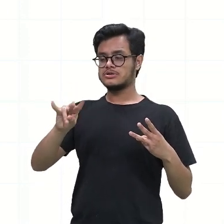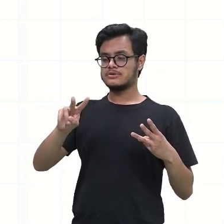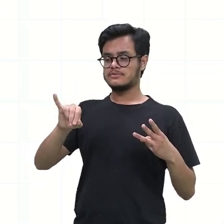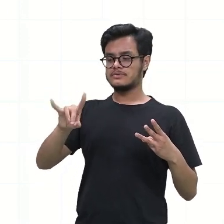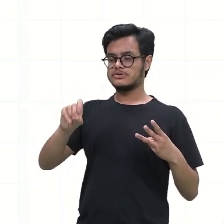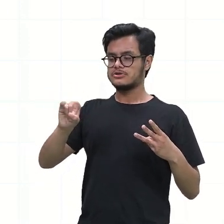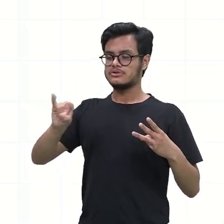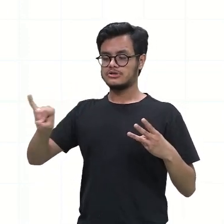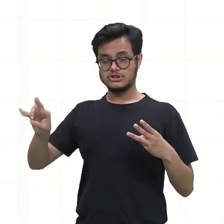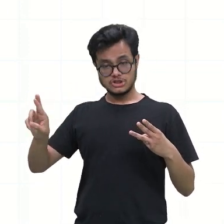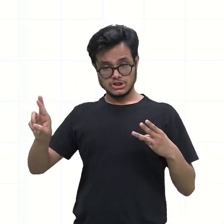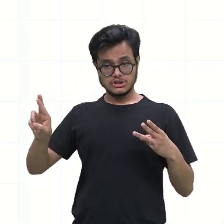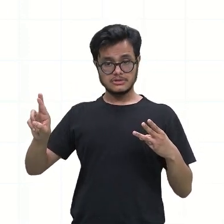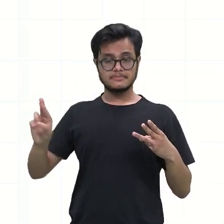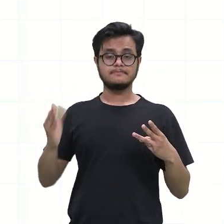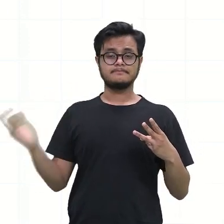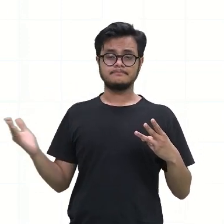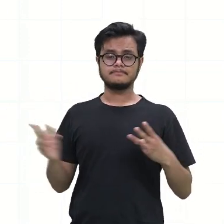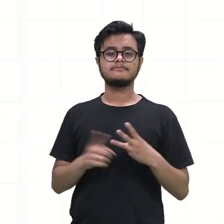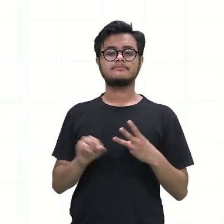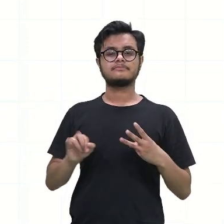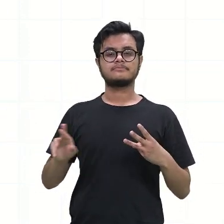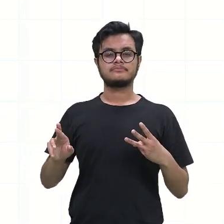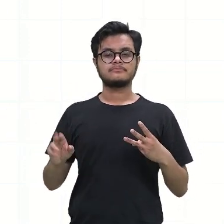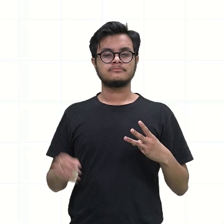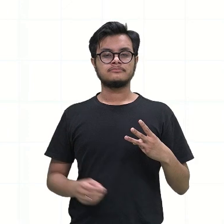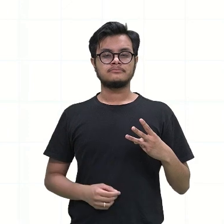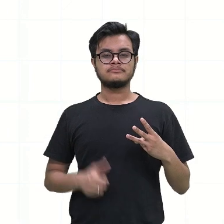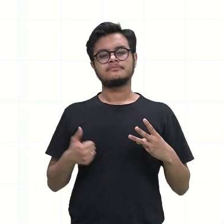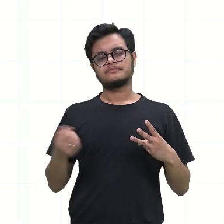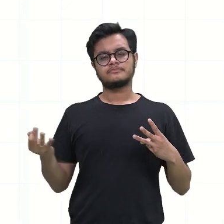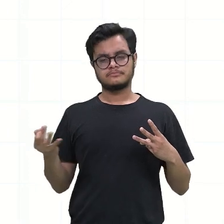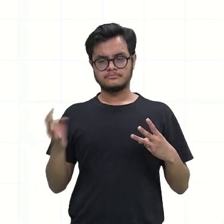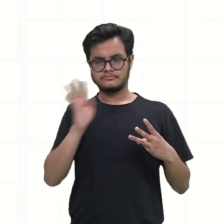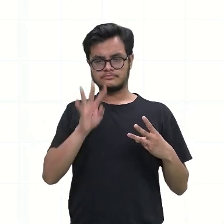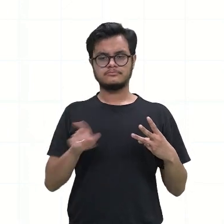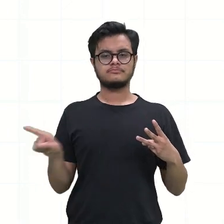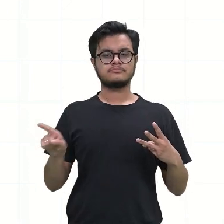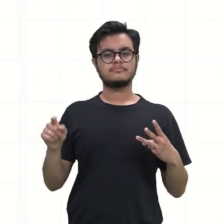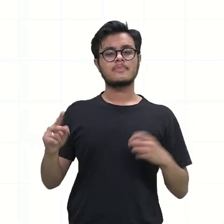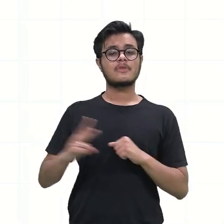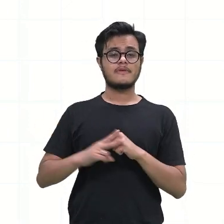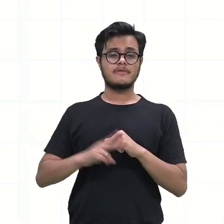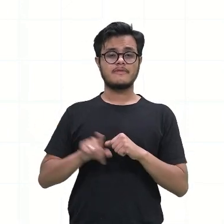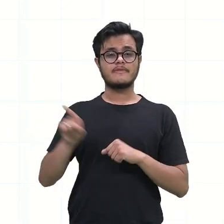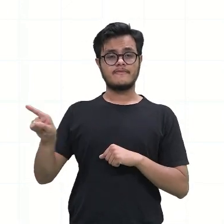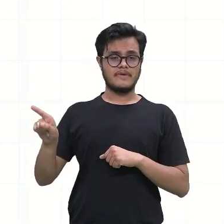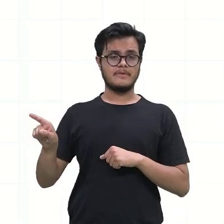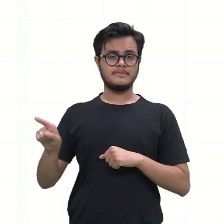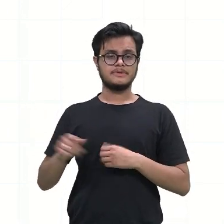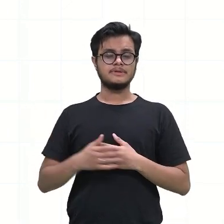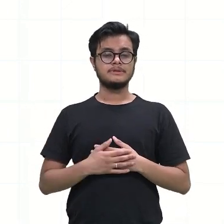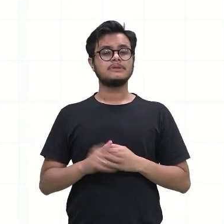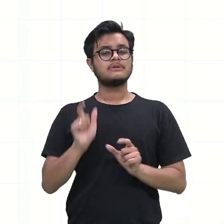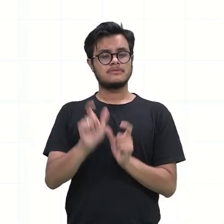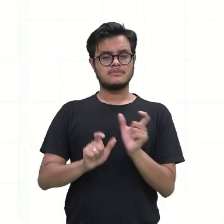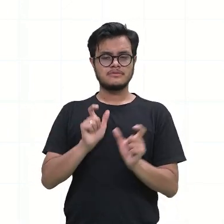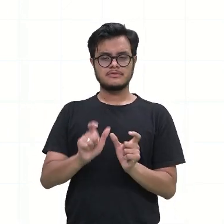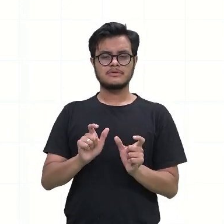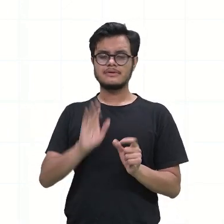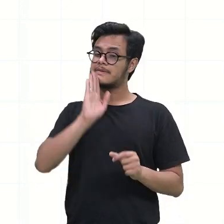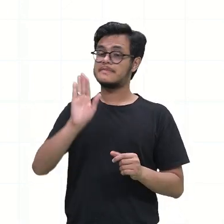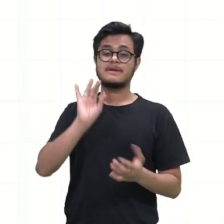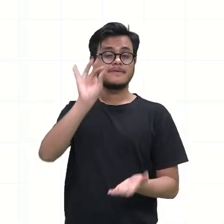terceira conjugação, ir. Muito bem. Então, esses são exemplos ali de verbos primitivos,